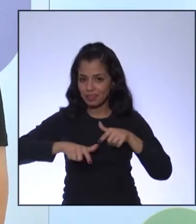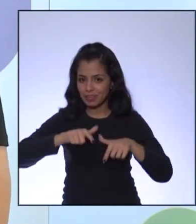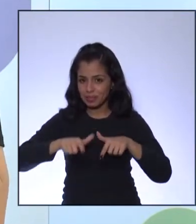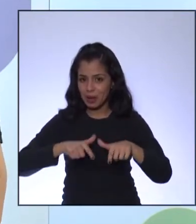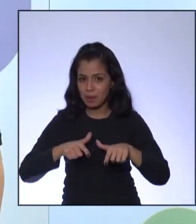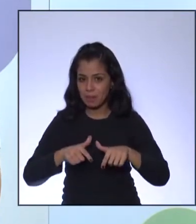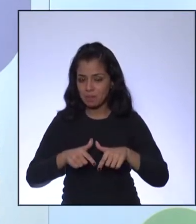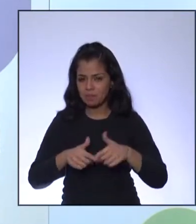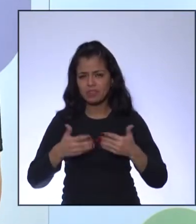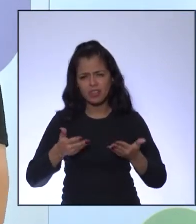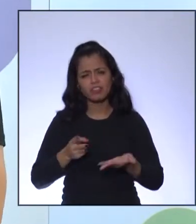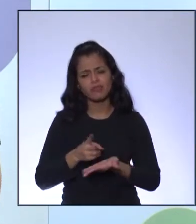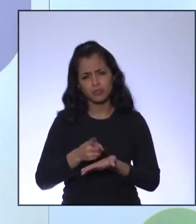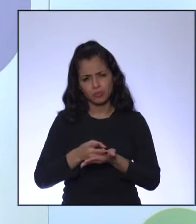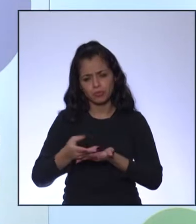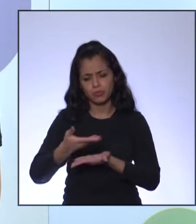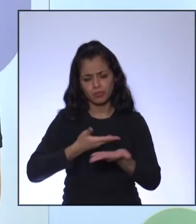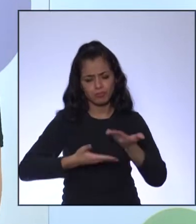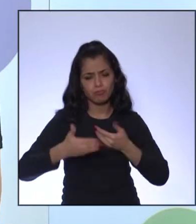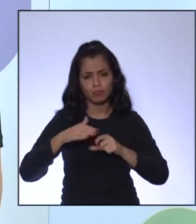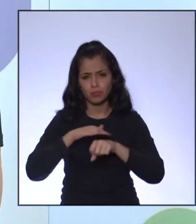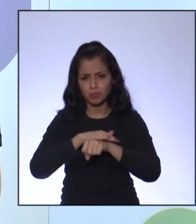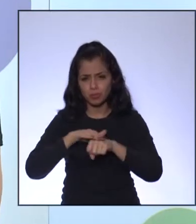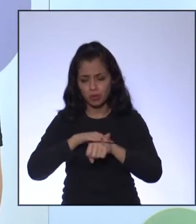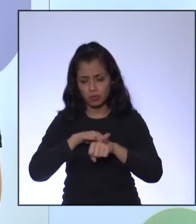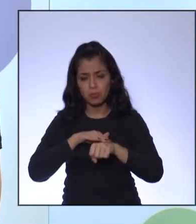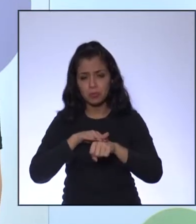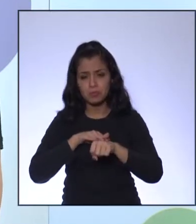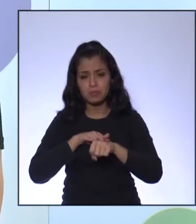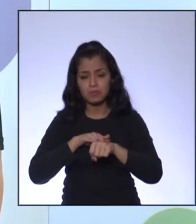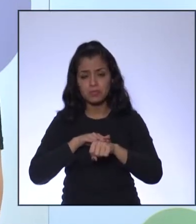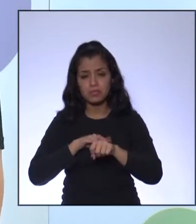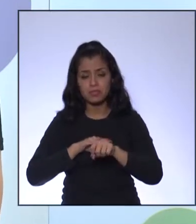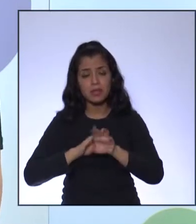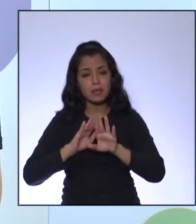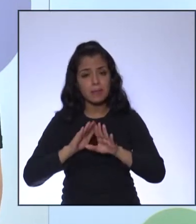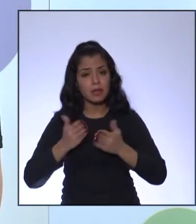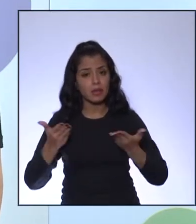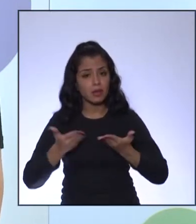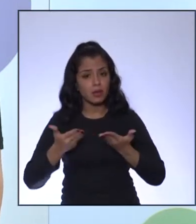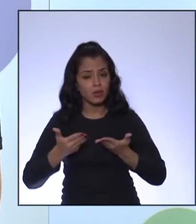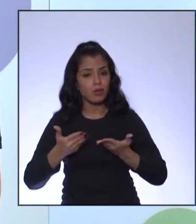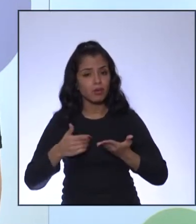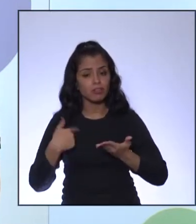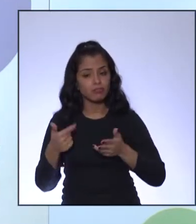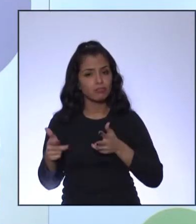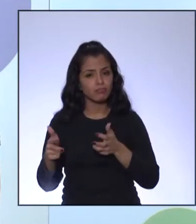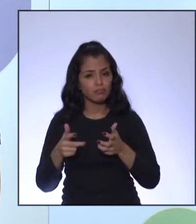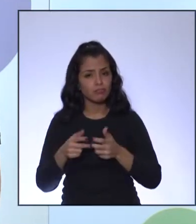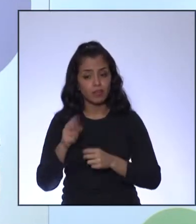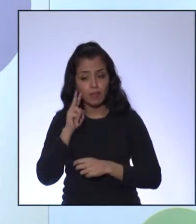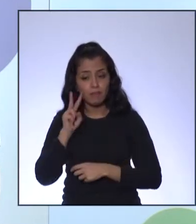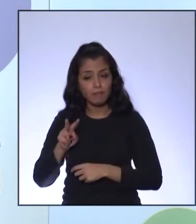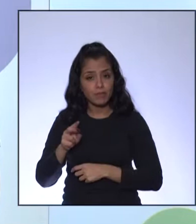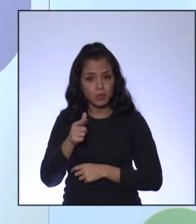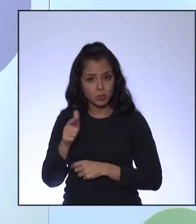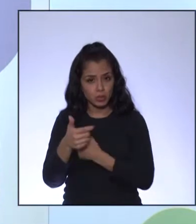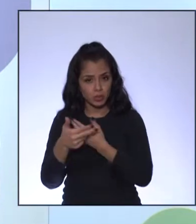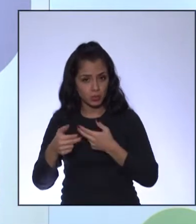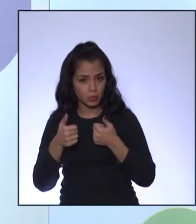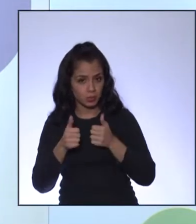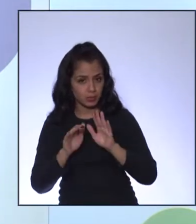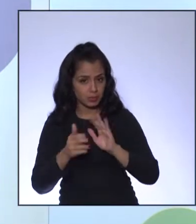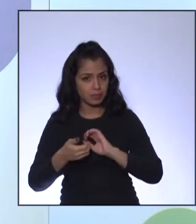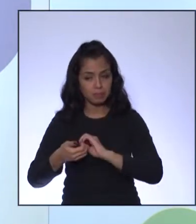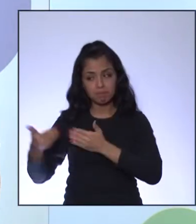gente vai continuar a conversa e agora a gente vai olhar algumas outras coisas. Vou passar para